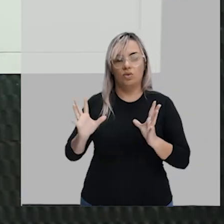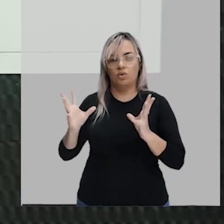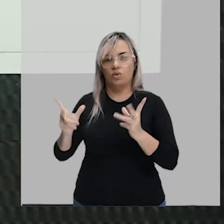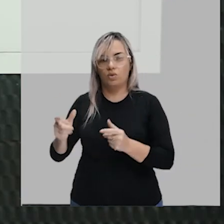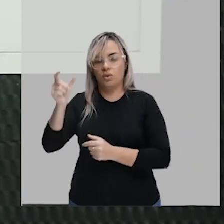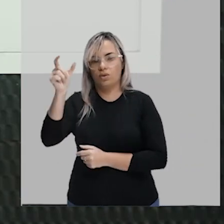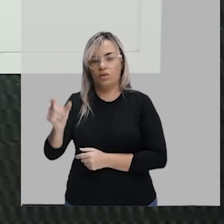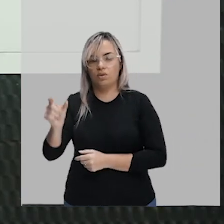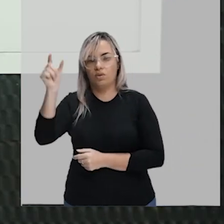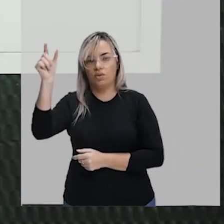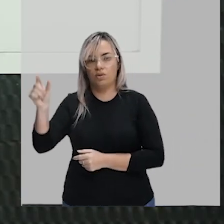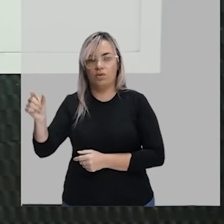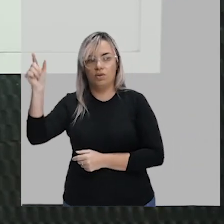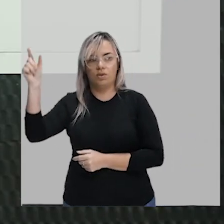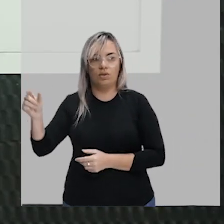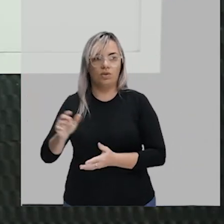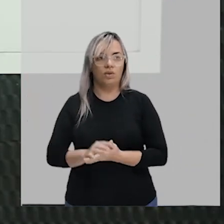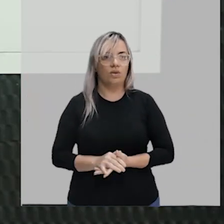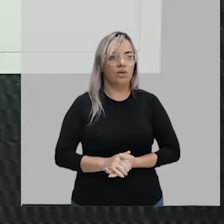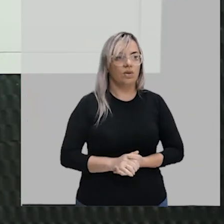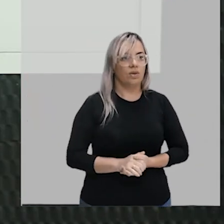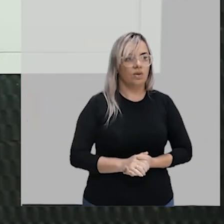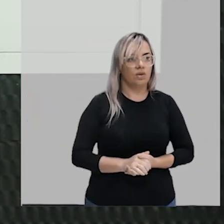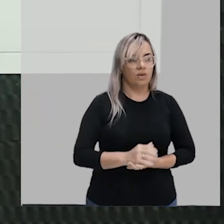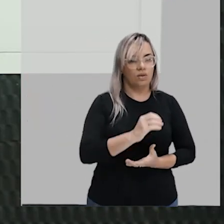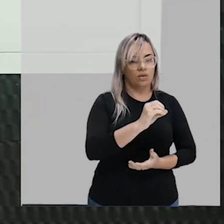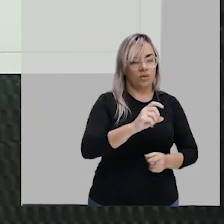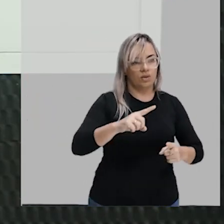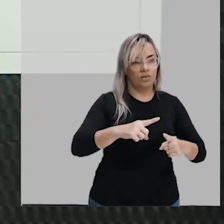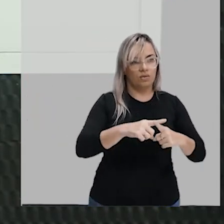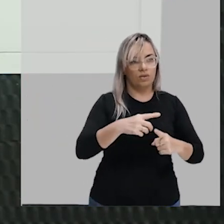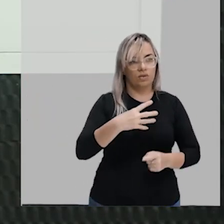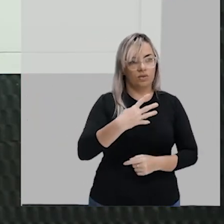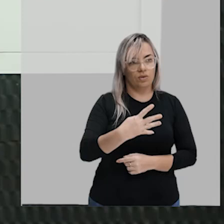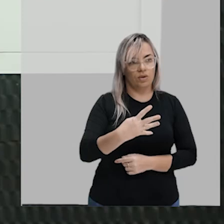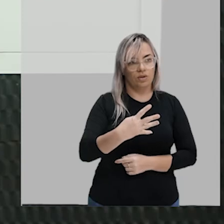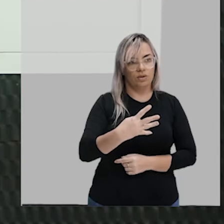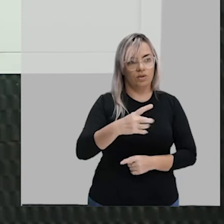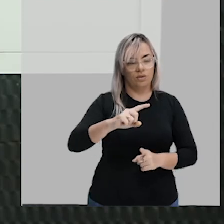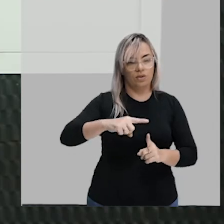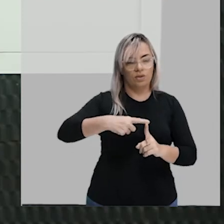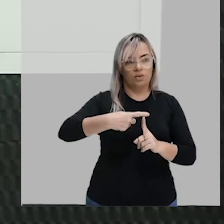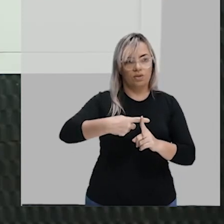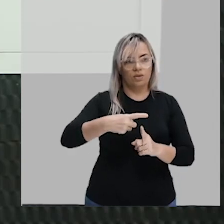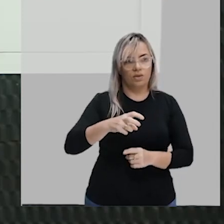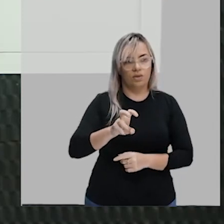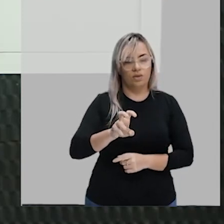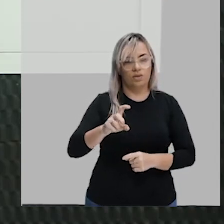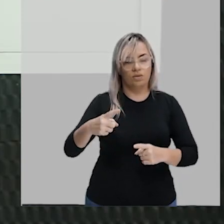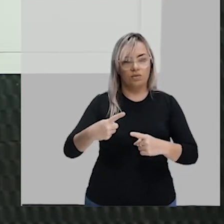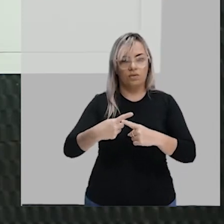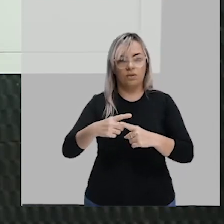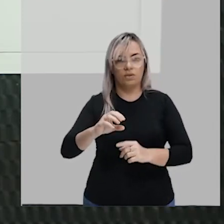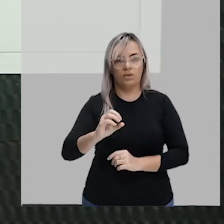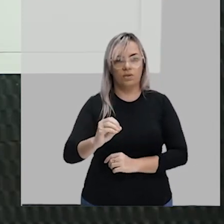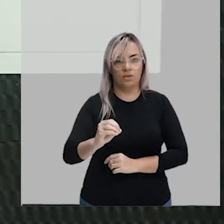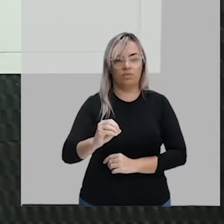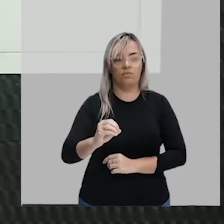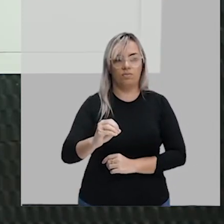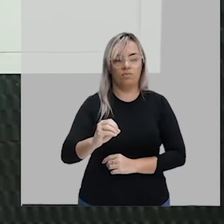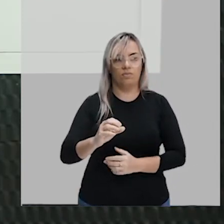0 vezes 4, mais 5 vezes 0.